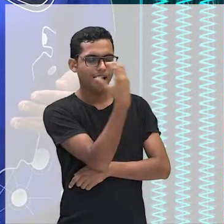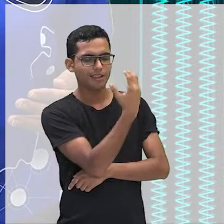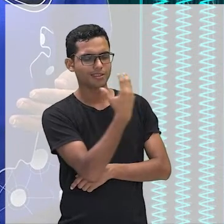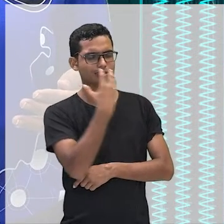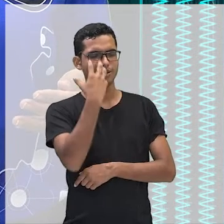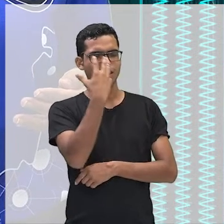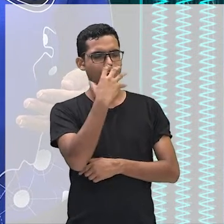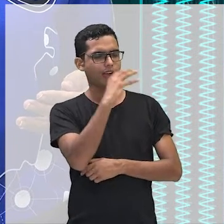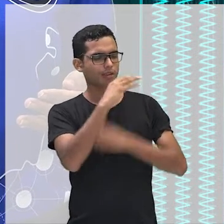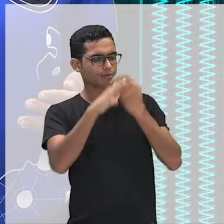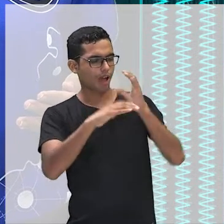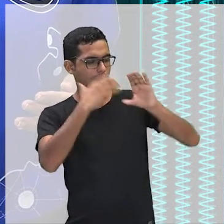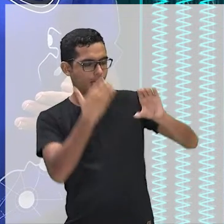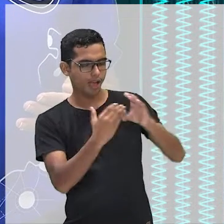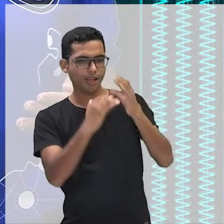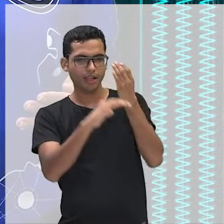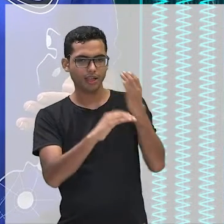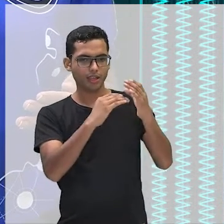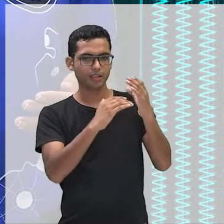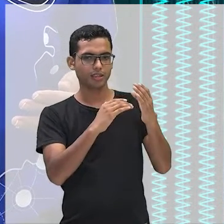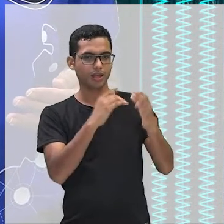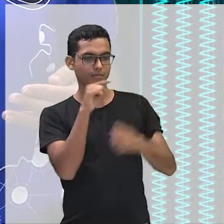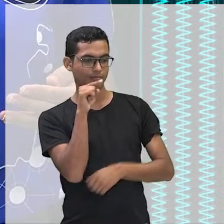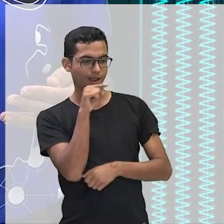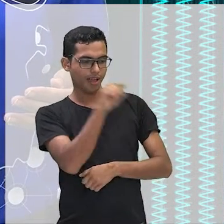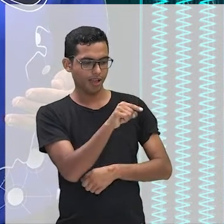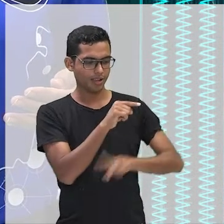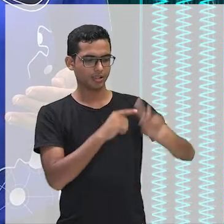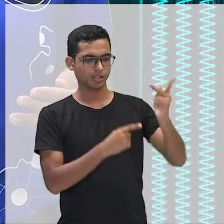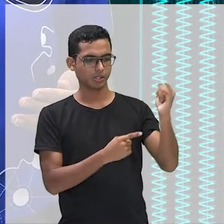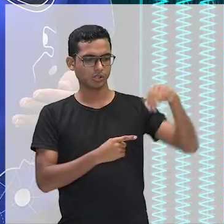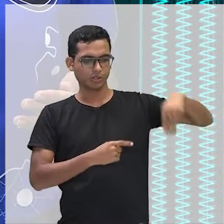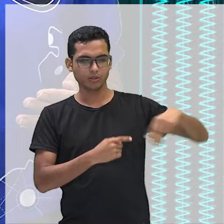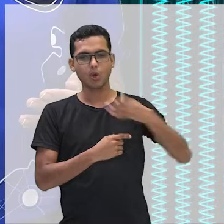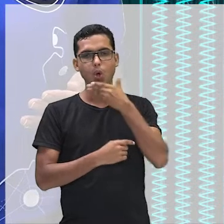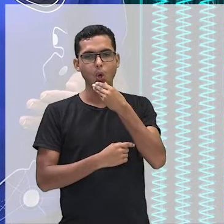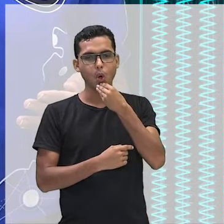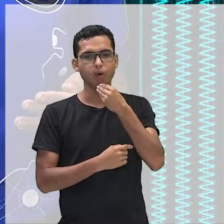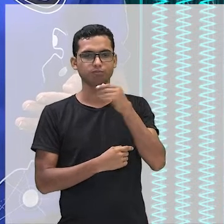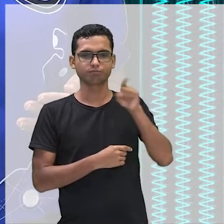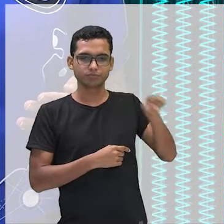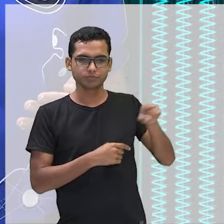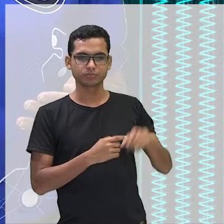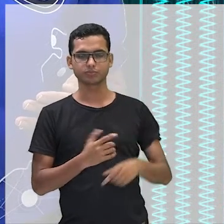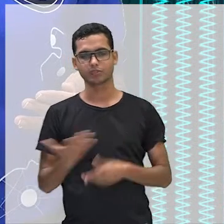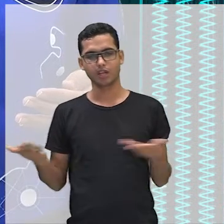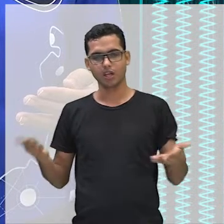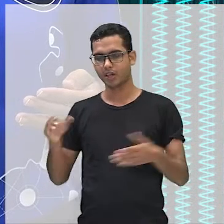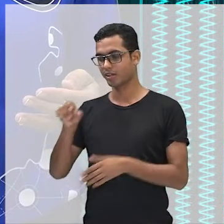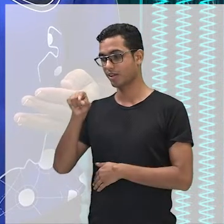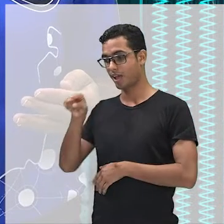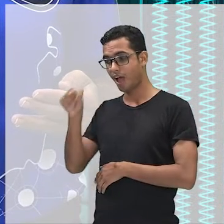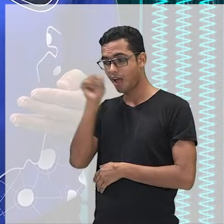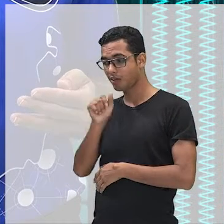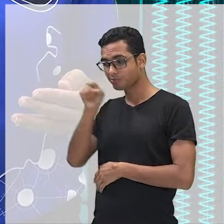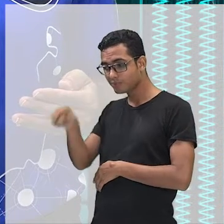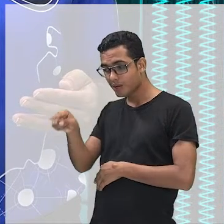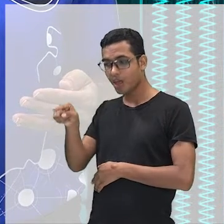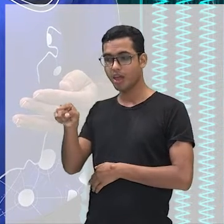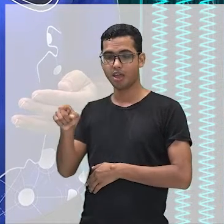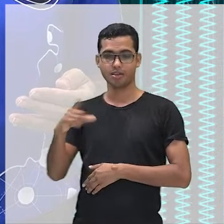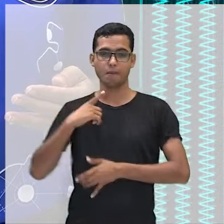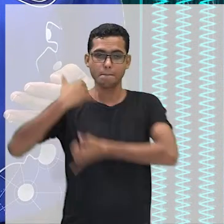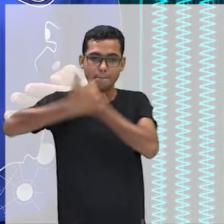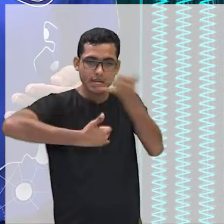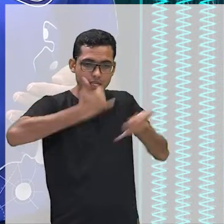ok? She plays with him. Ela brinca com ele. Him,